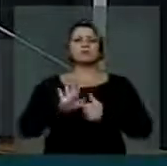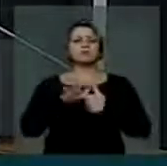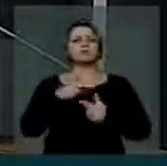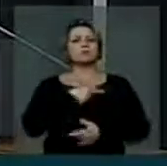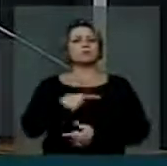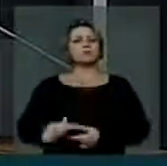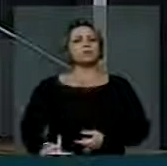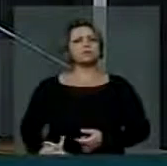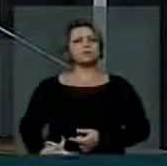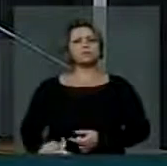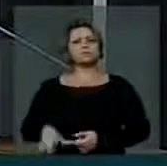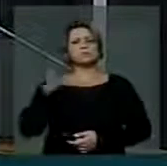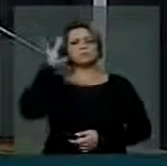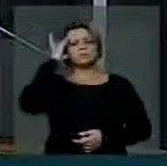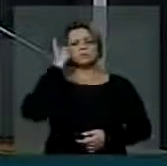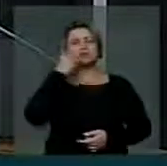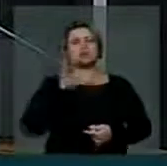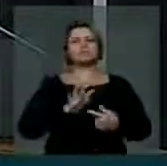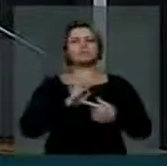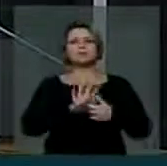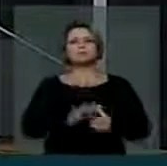Presidência da República registra